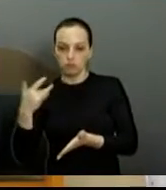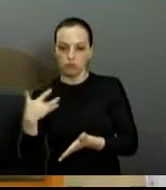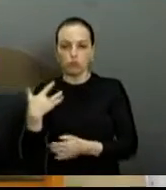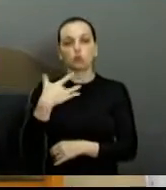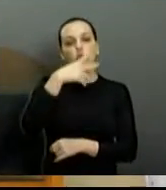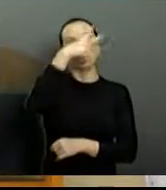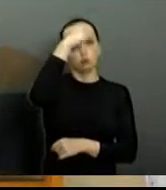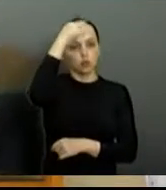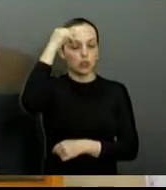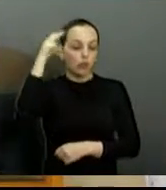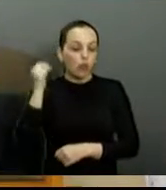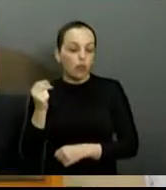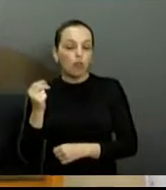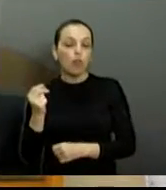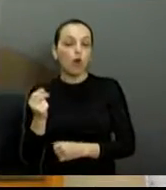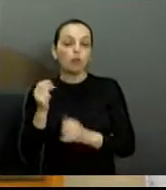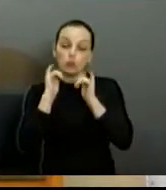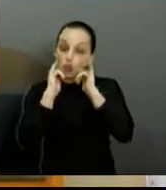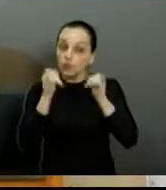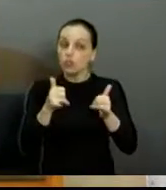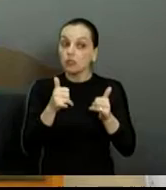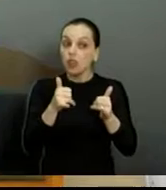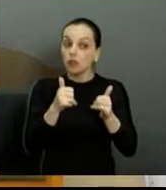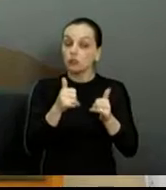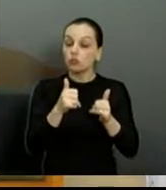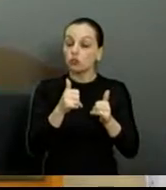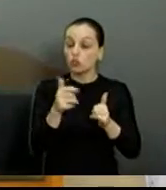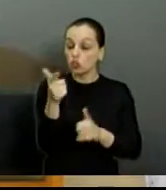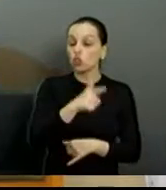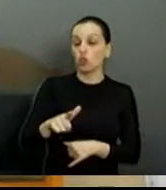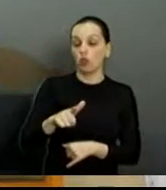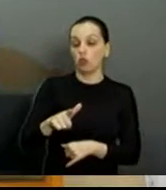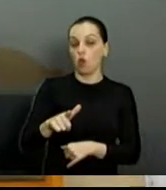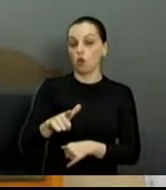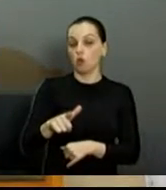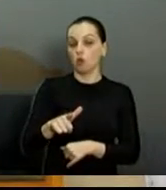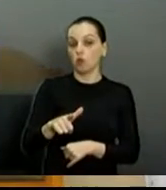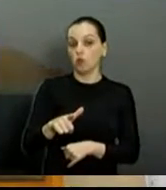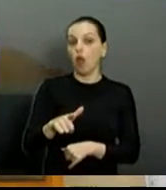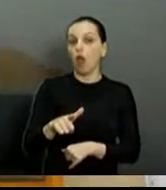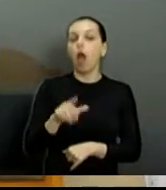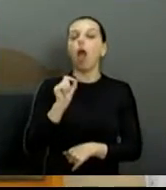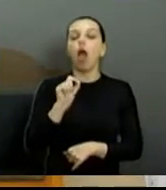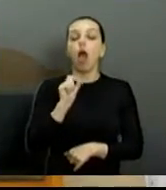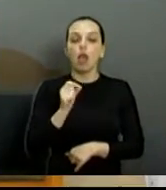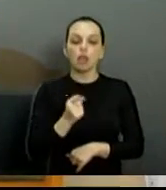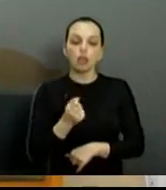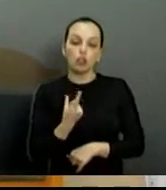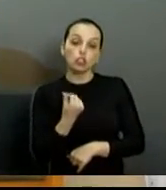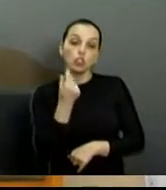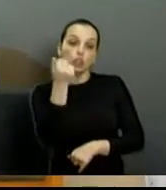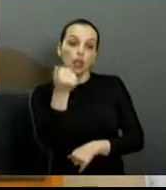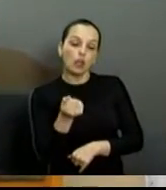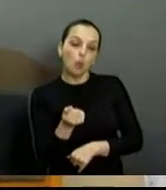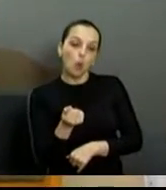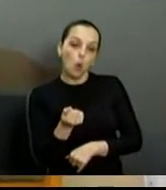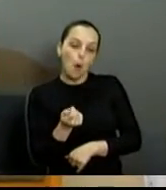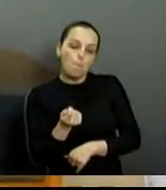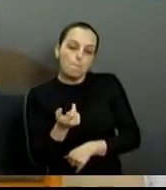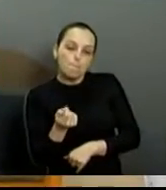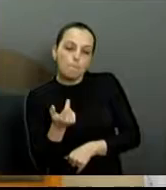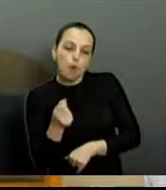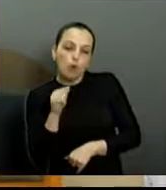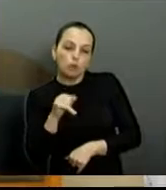passando pra eles dando mais um lembrete fica mais barato chamar os farmacêuticos que passaram no concurso que ficar pagando